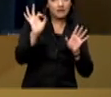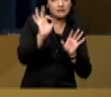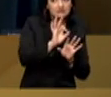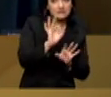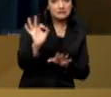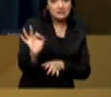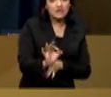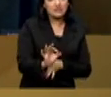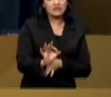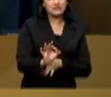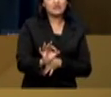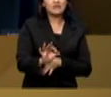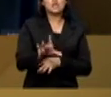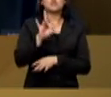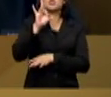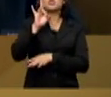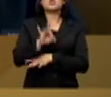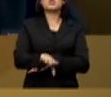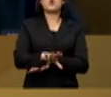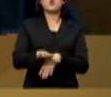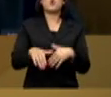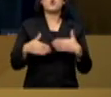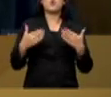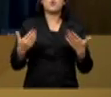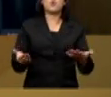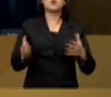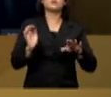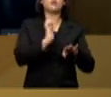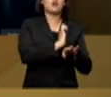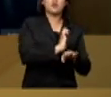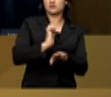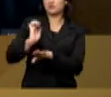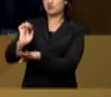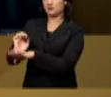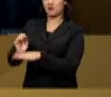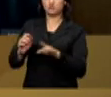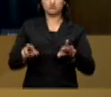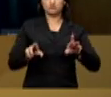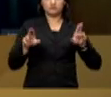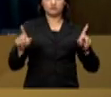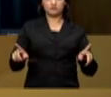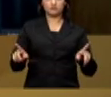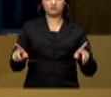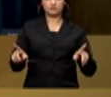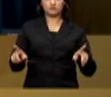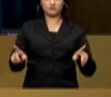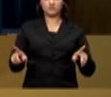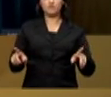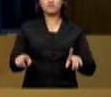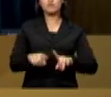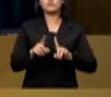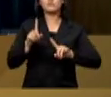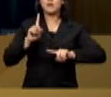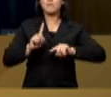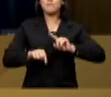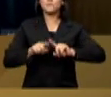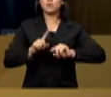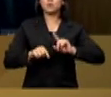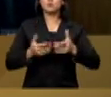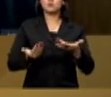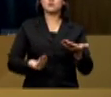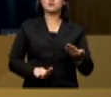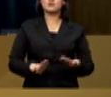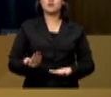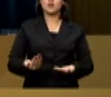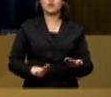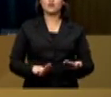FAO, apenas nas operações interestaduais que destinassem mercadorias e serviços